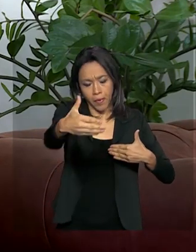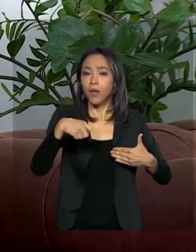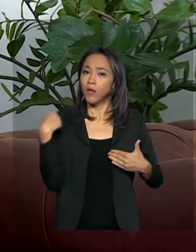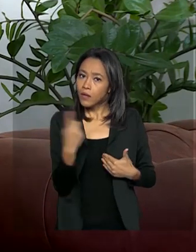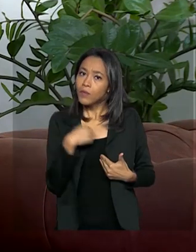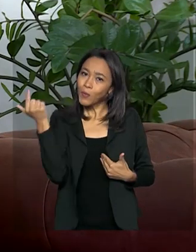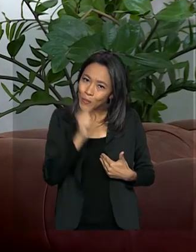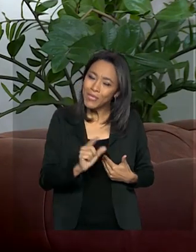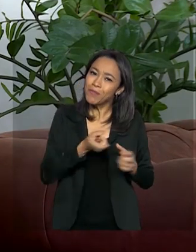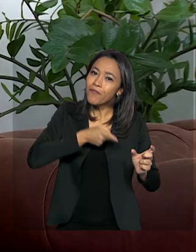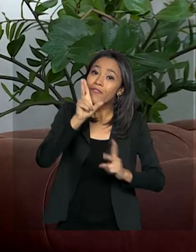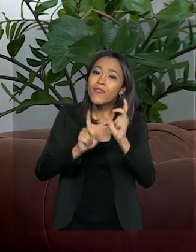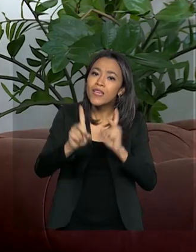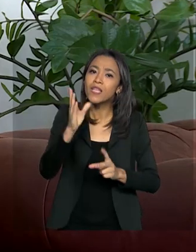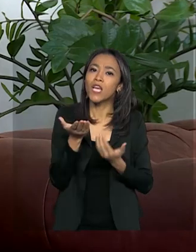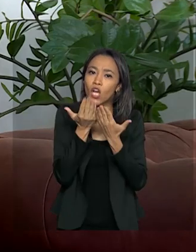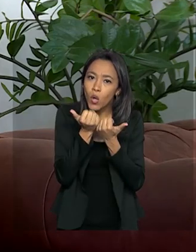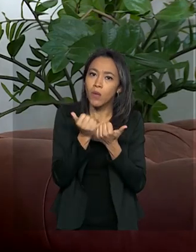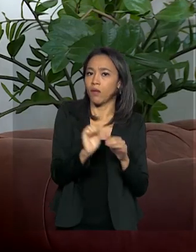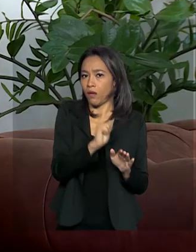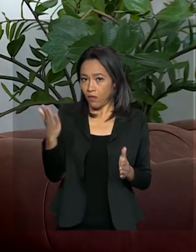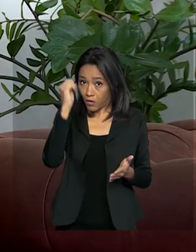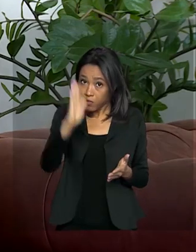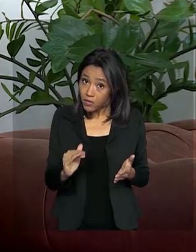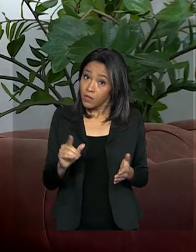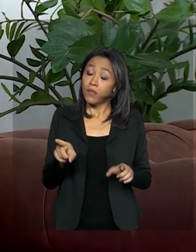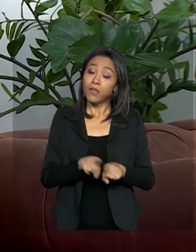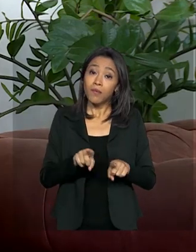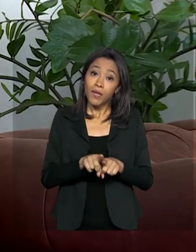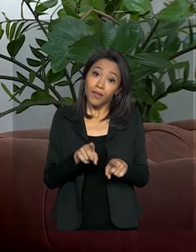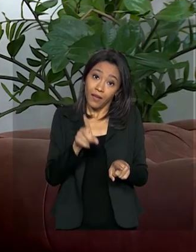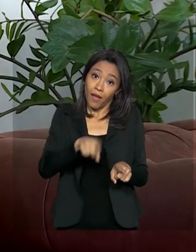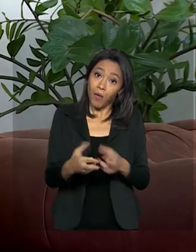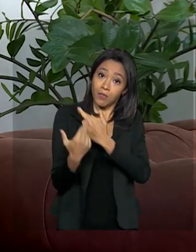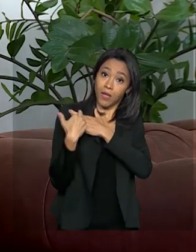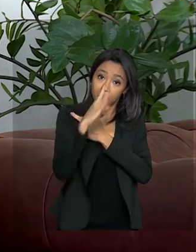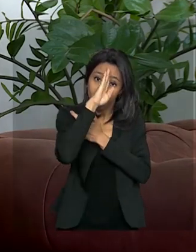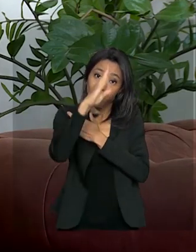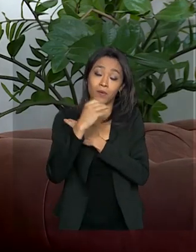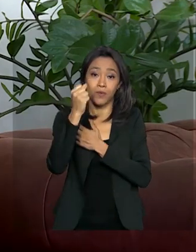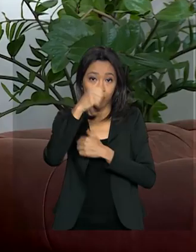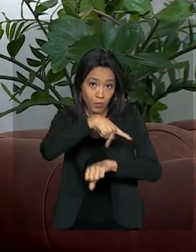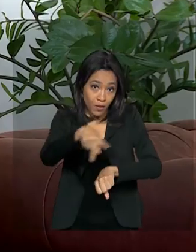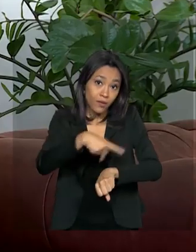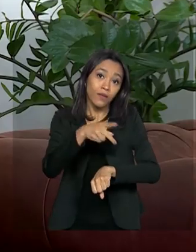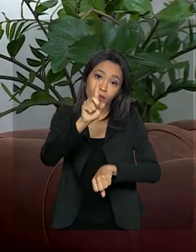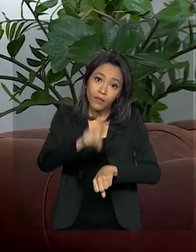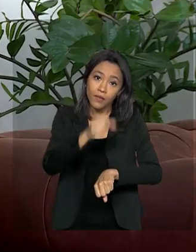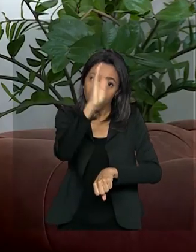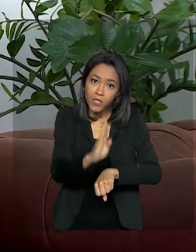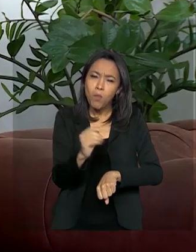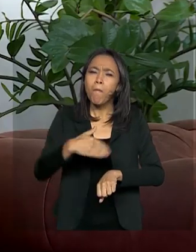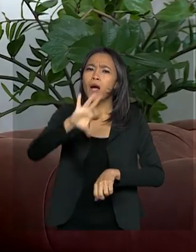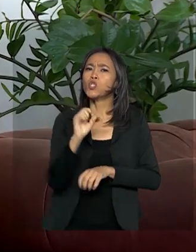podendo exportar e cumprindo o papel fundamental do brasil de também alimentar